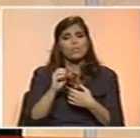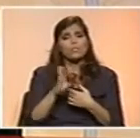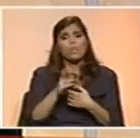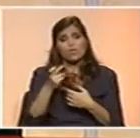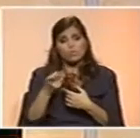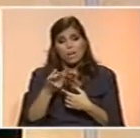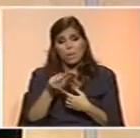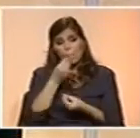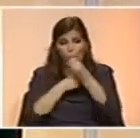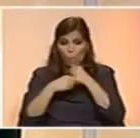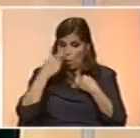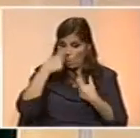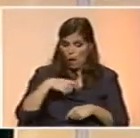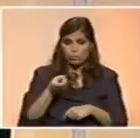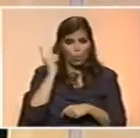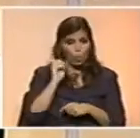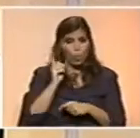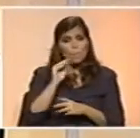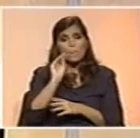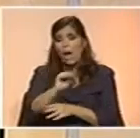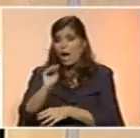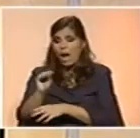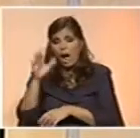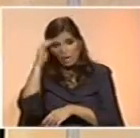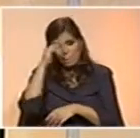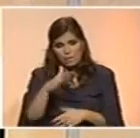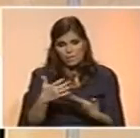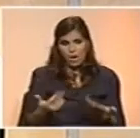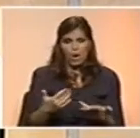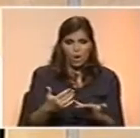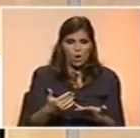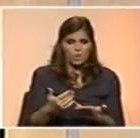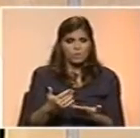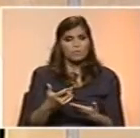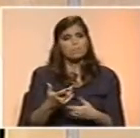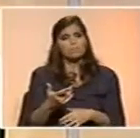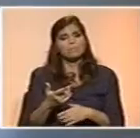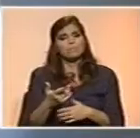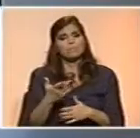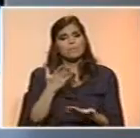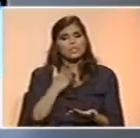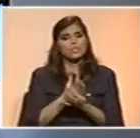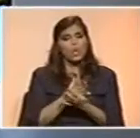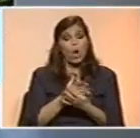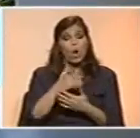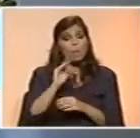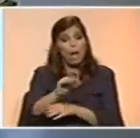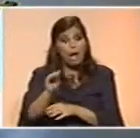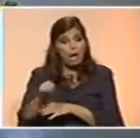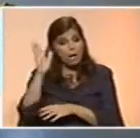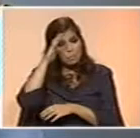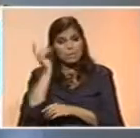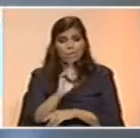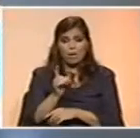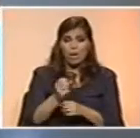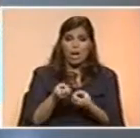mas para sua utilização. Infelizmente já se calhar nem só para a questão pecuária. Hoje em dia grande parte da soja já é